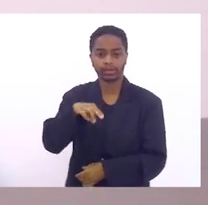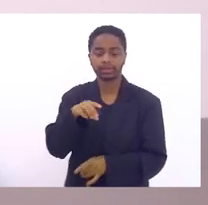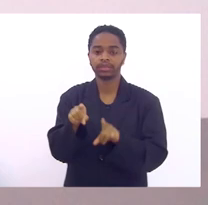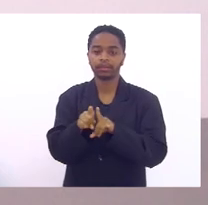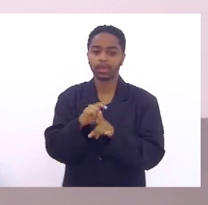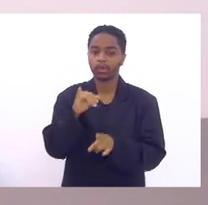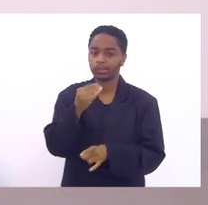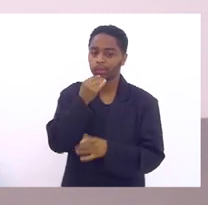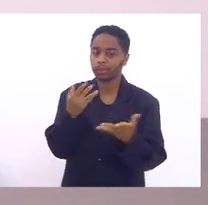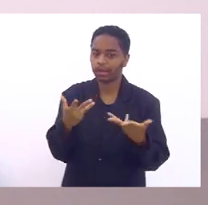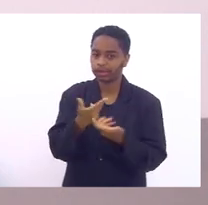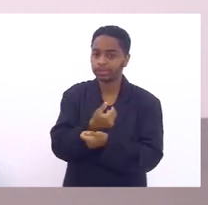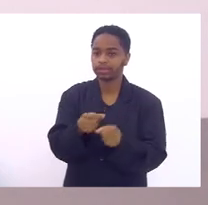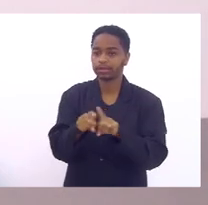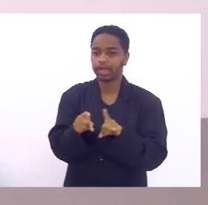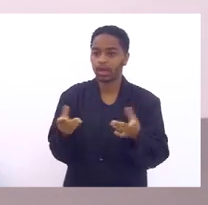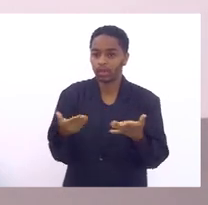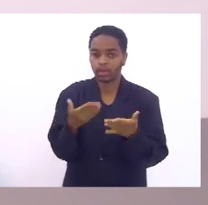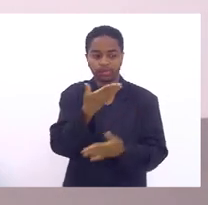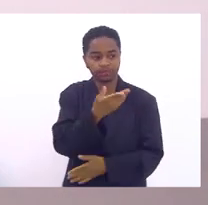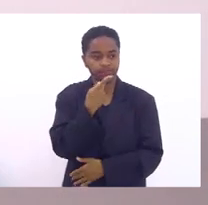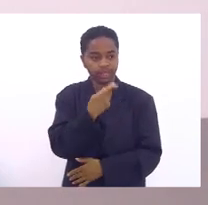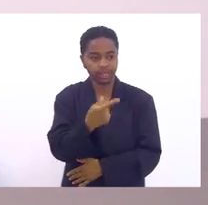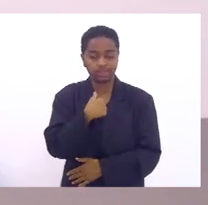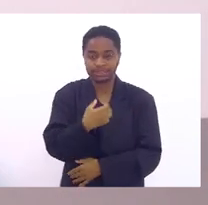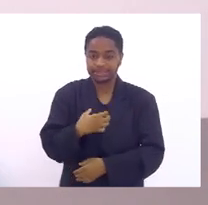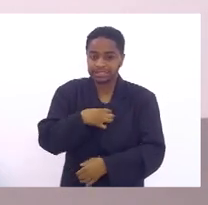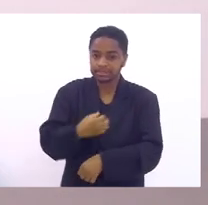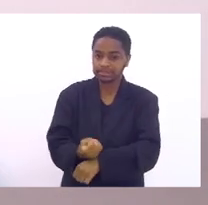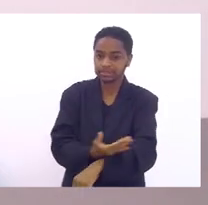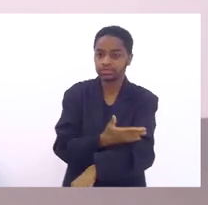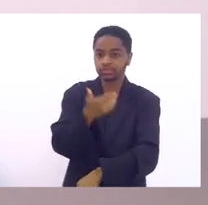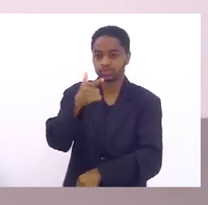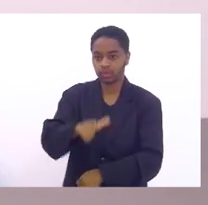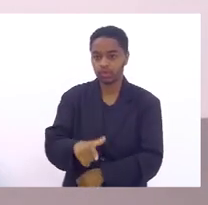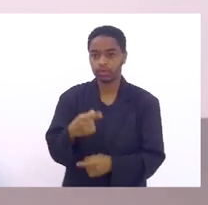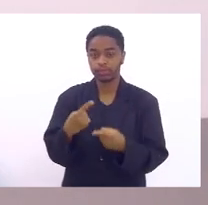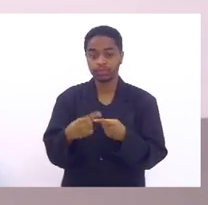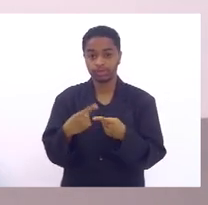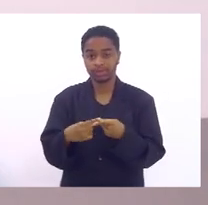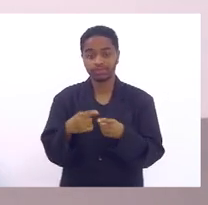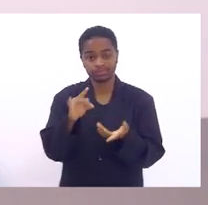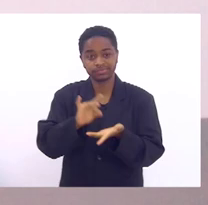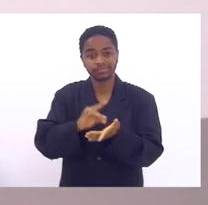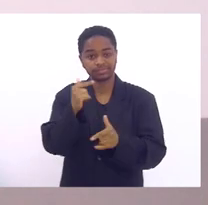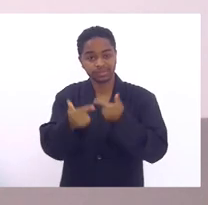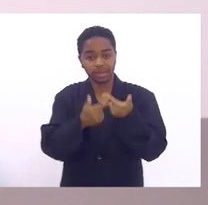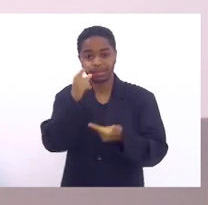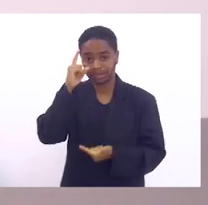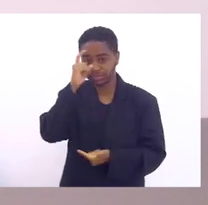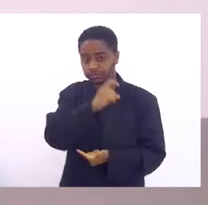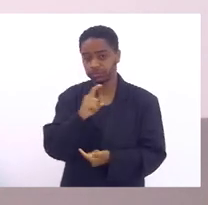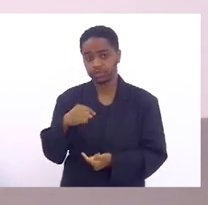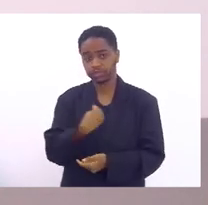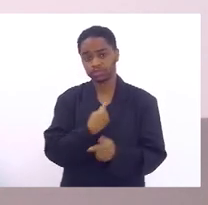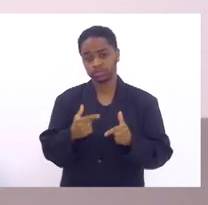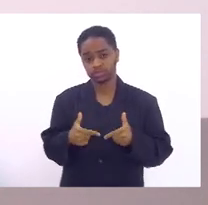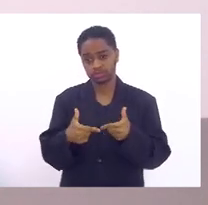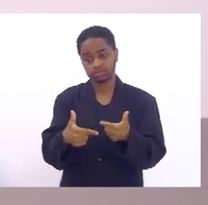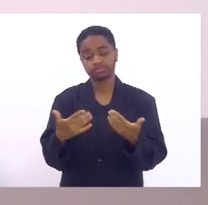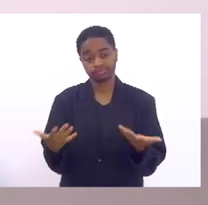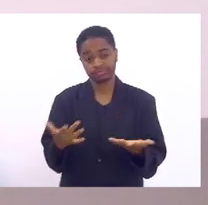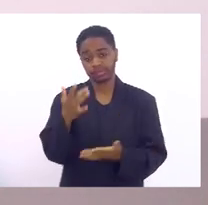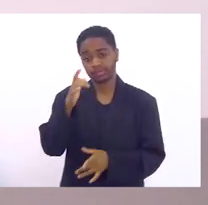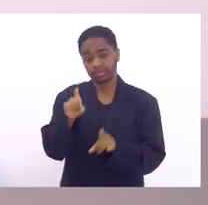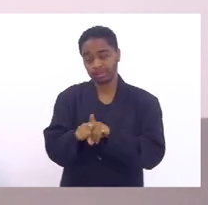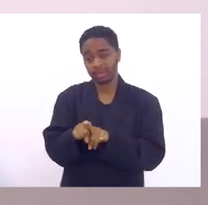agora a Major Bianca tava falando e eu já fiquei arpada de novo porque é um trabalho muito árduo esse que a gente faz né então é muito fácil